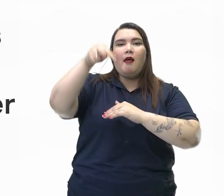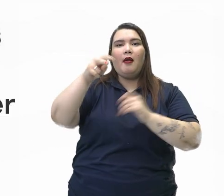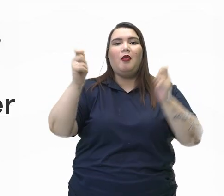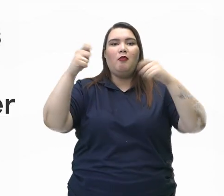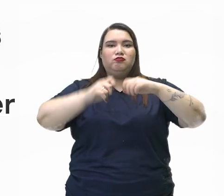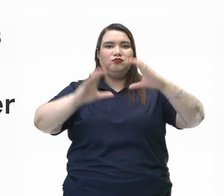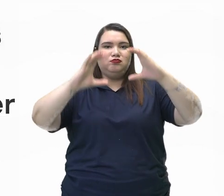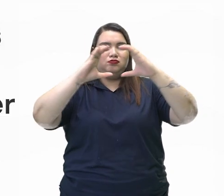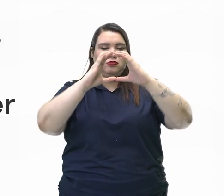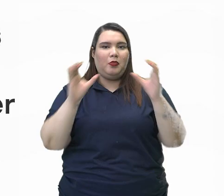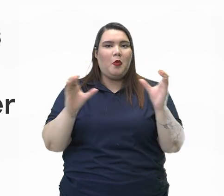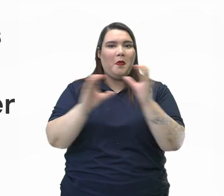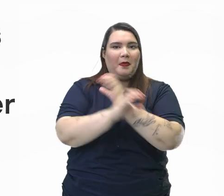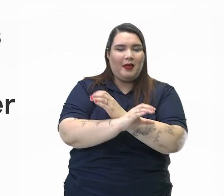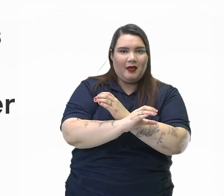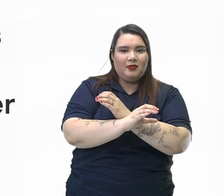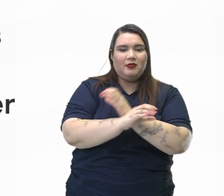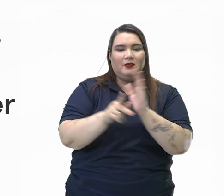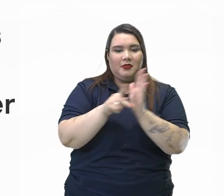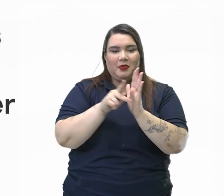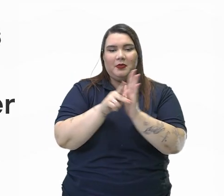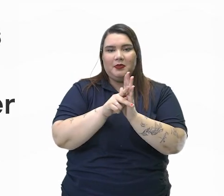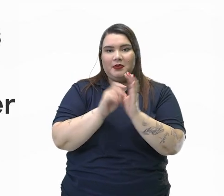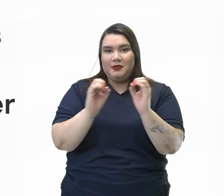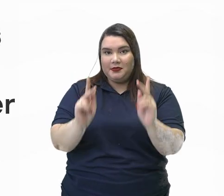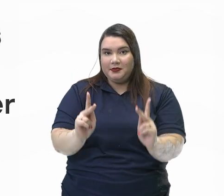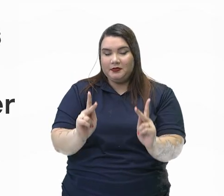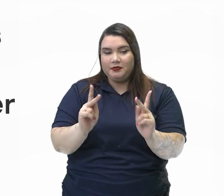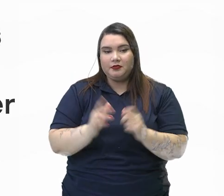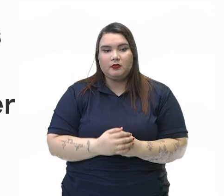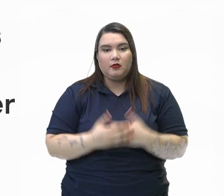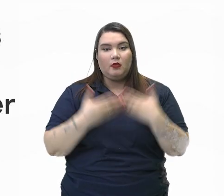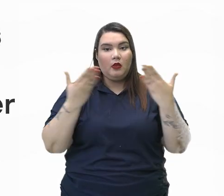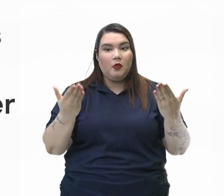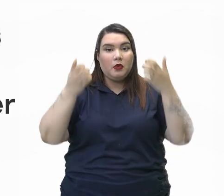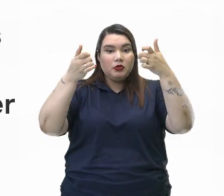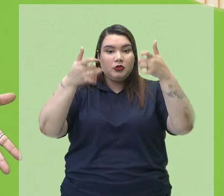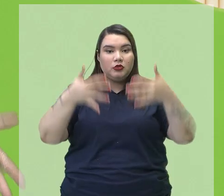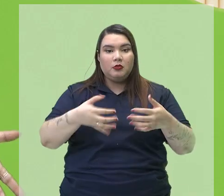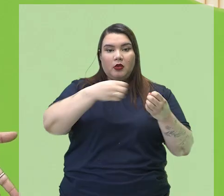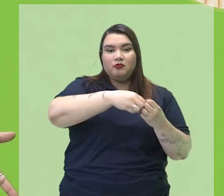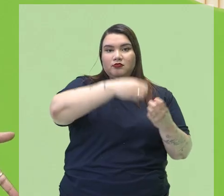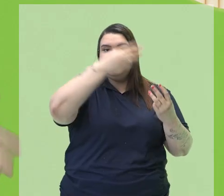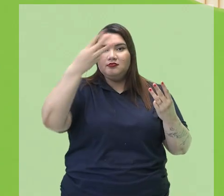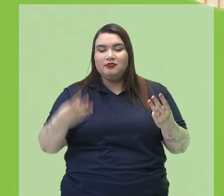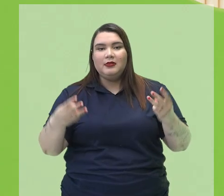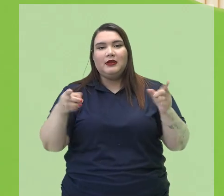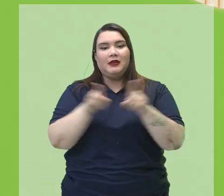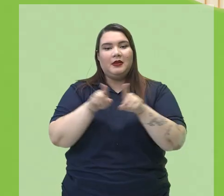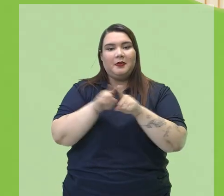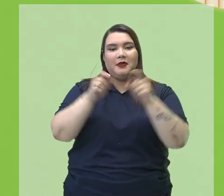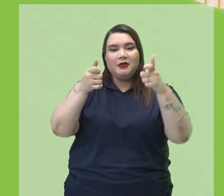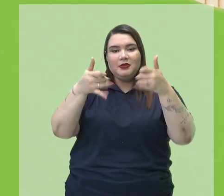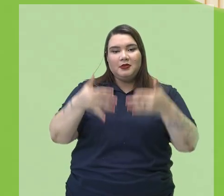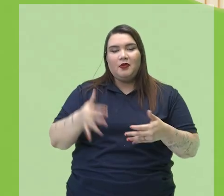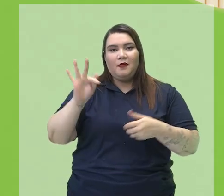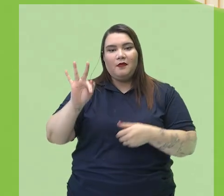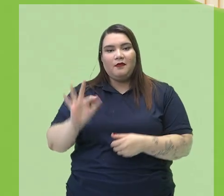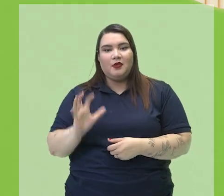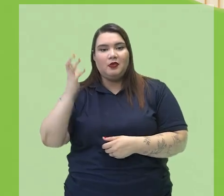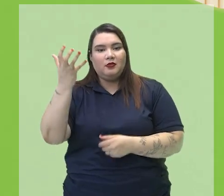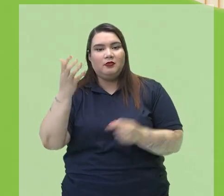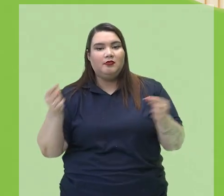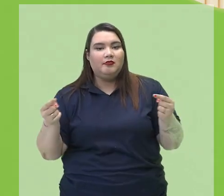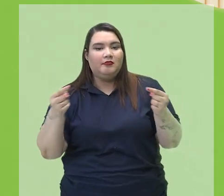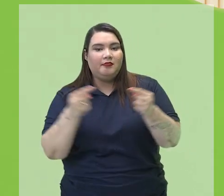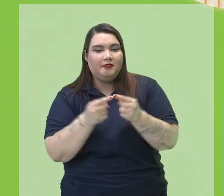possível ver o círculo completo, aliás, pessoal. Então, quando se fala de arco-íris, nós estamos falando também